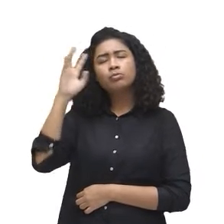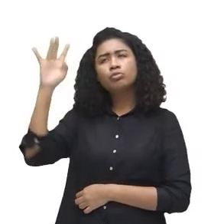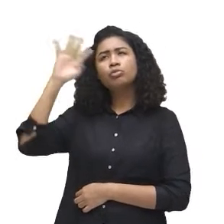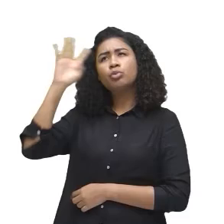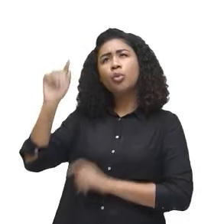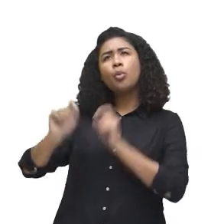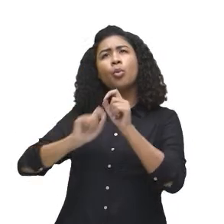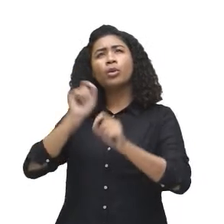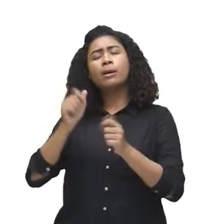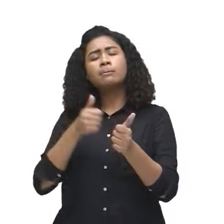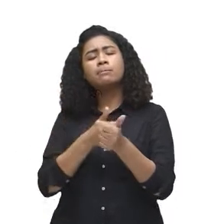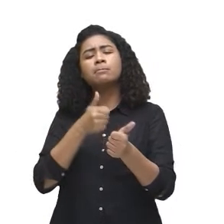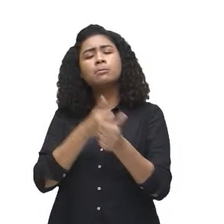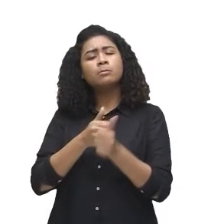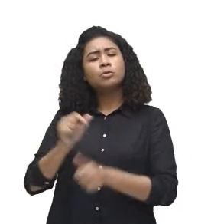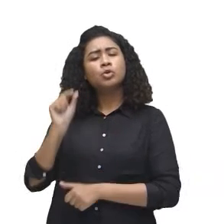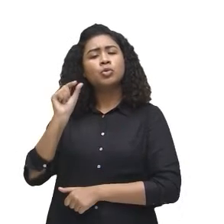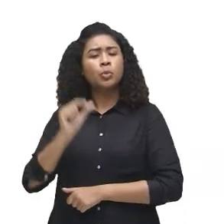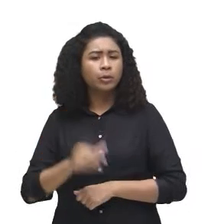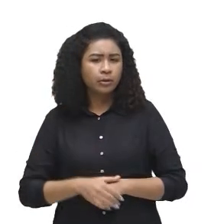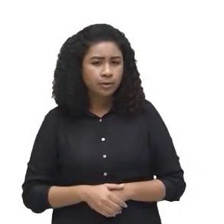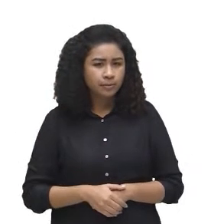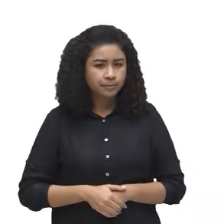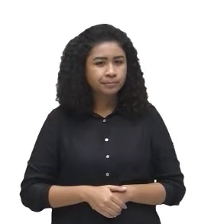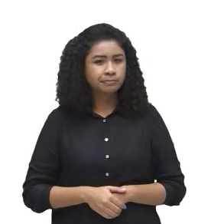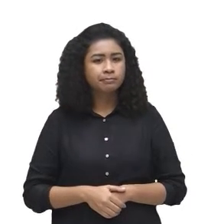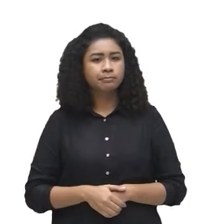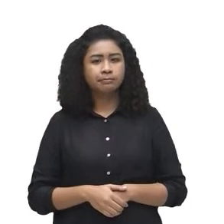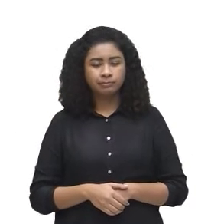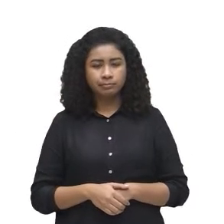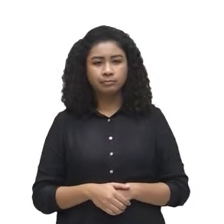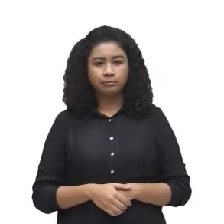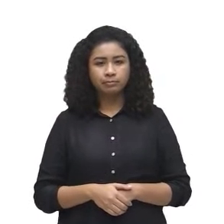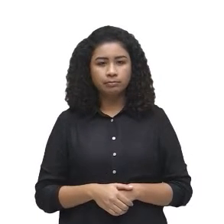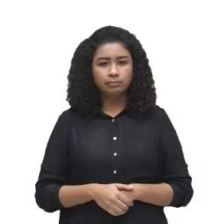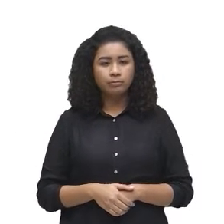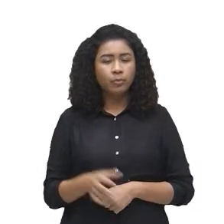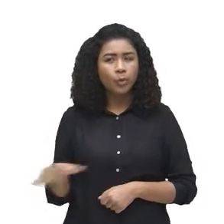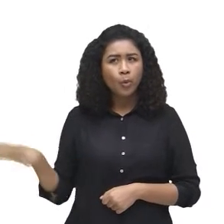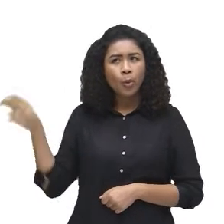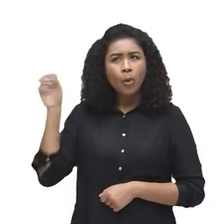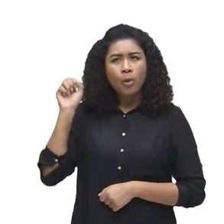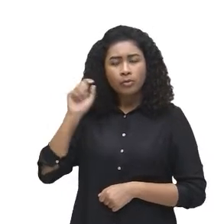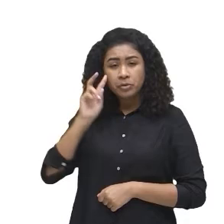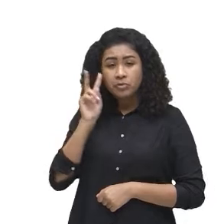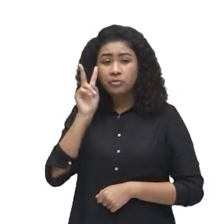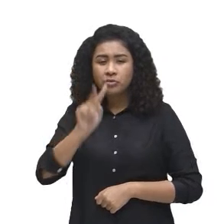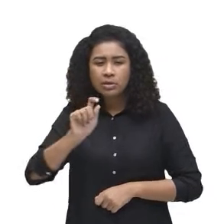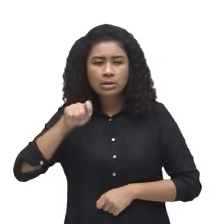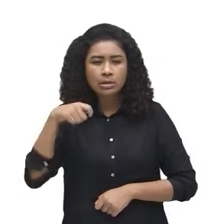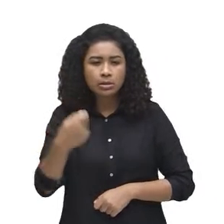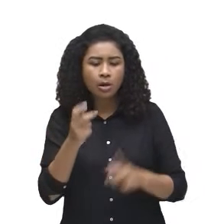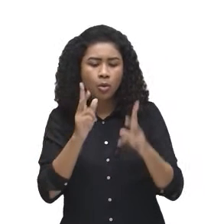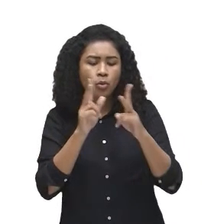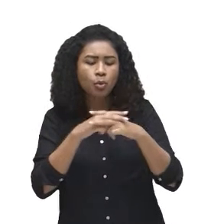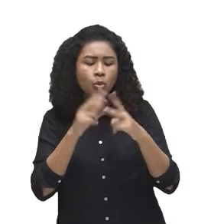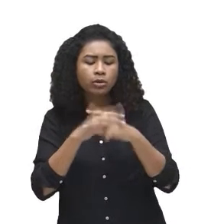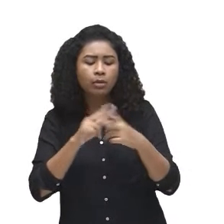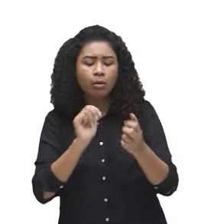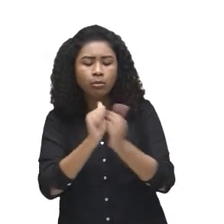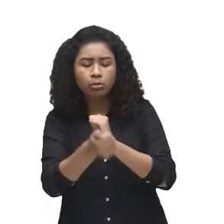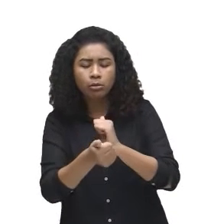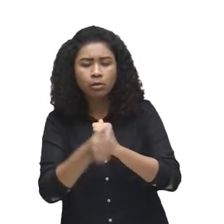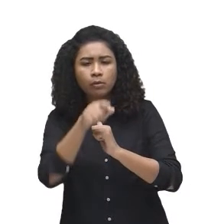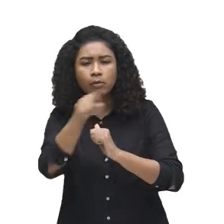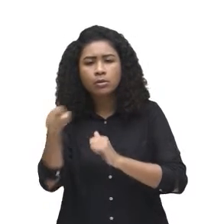questão, Pense aí, quando você ouve falar em lutas, o que vem no seu pensamento? E aí